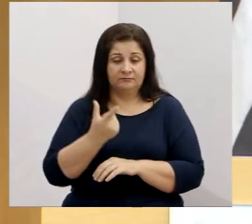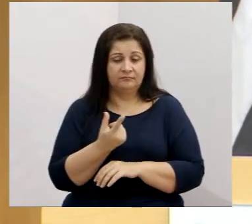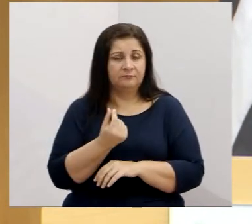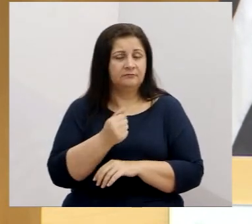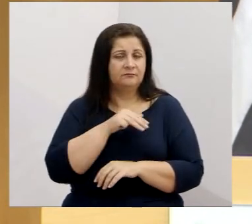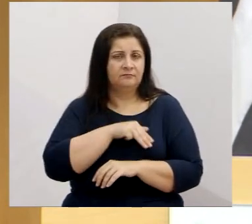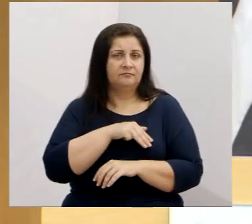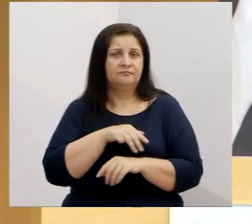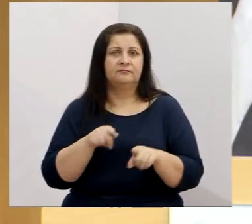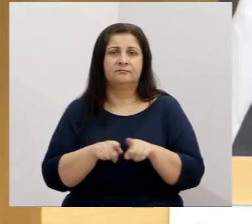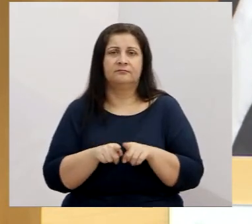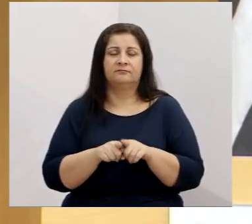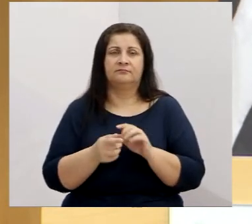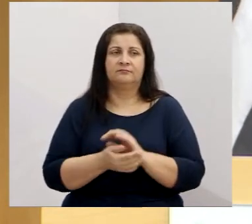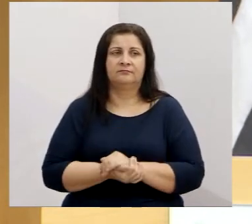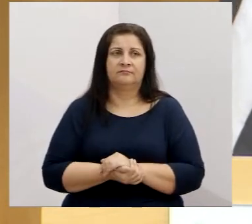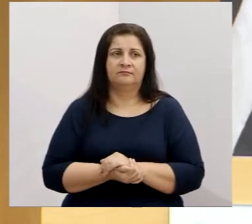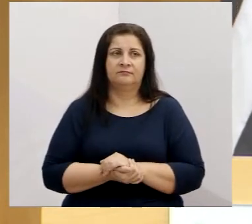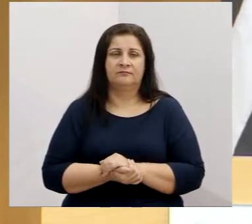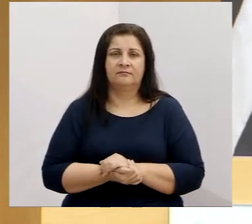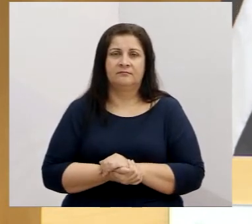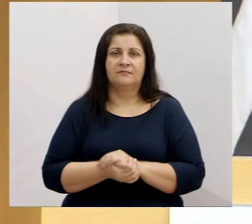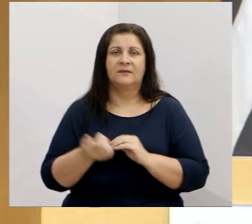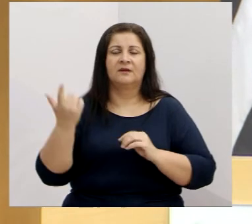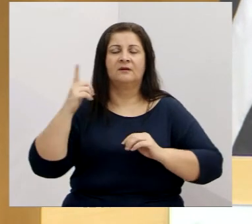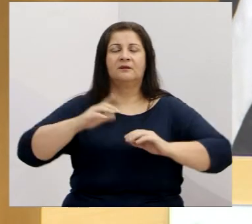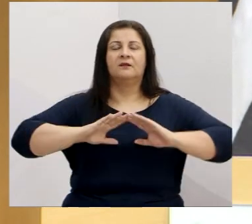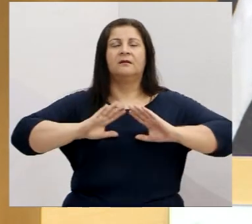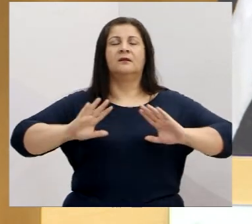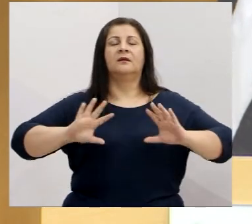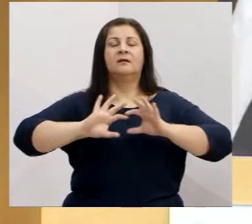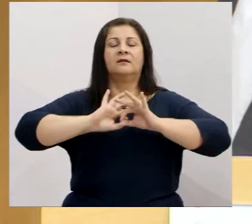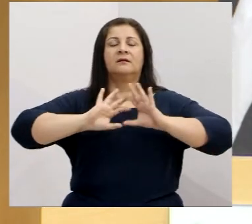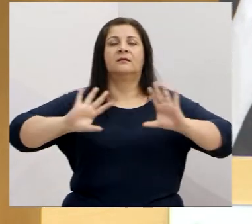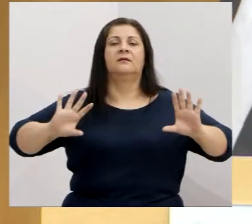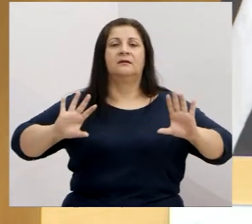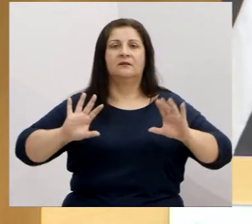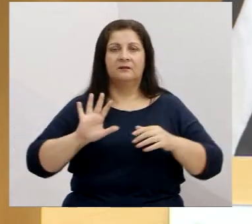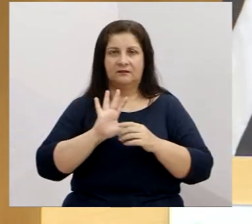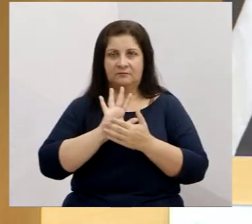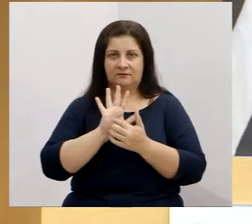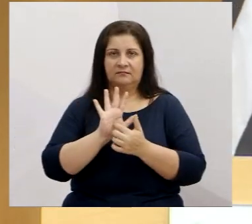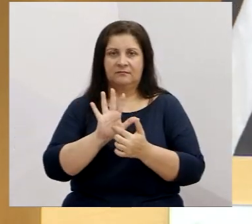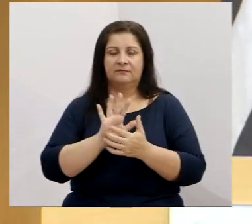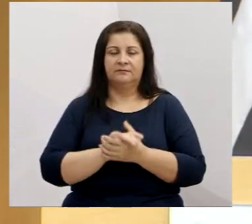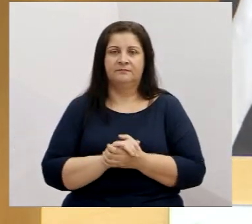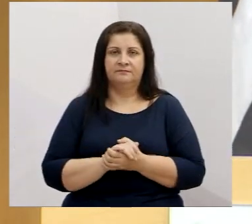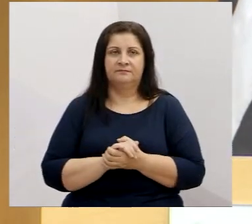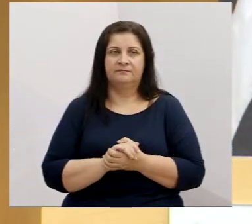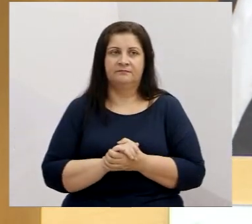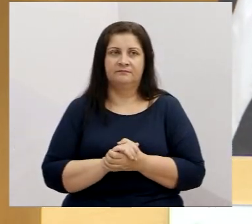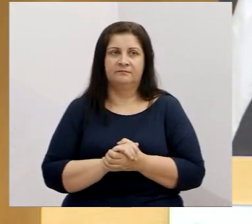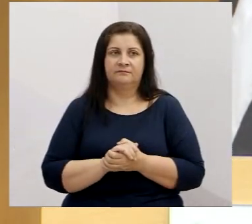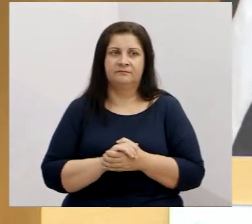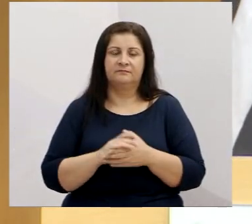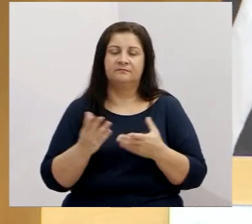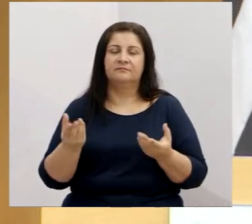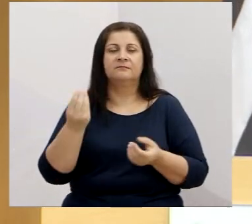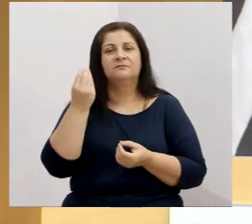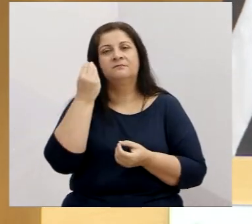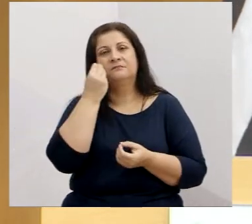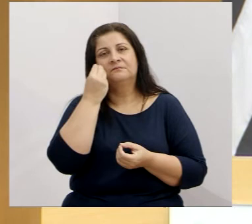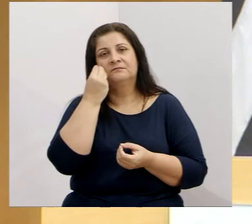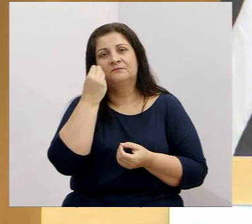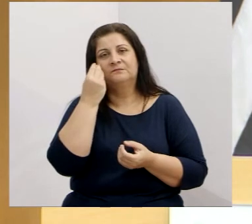renda ainda aonde elas podem se libertar e mostrar que elas são capazes de muita coisa e assim eu deixo um grande